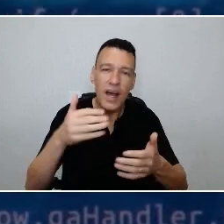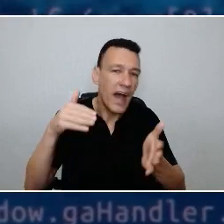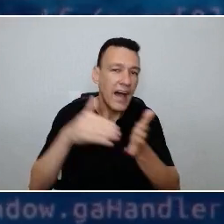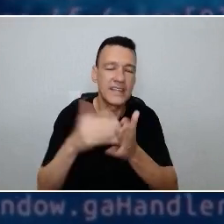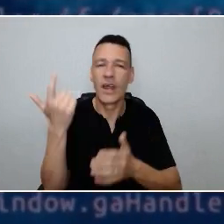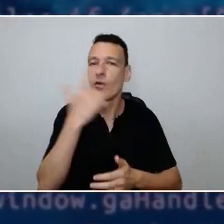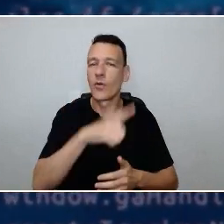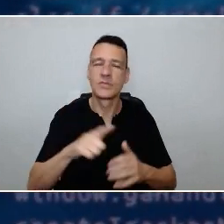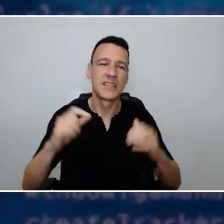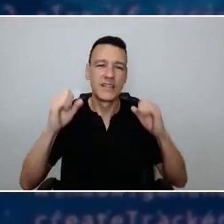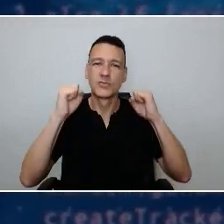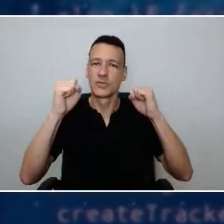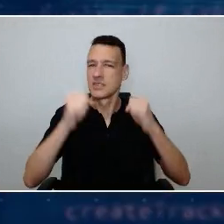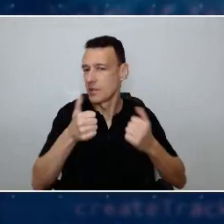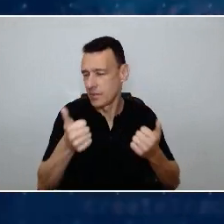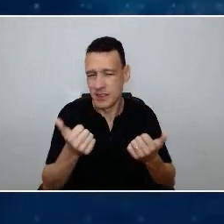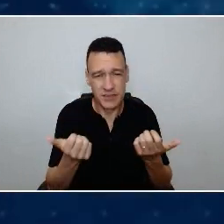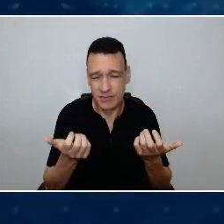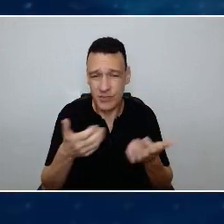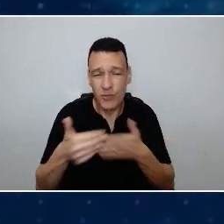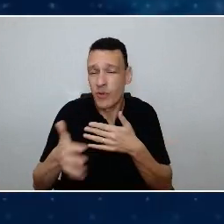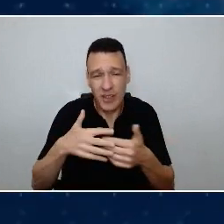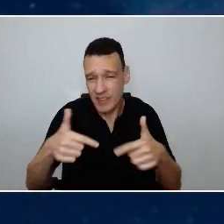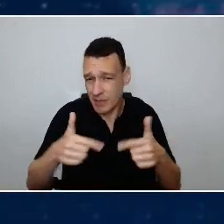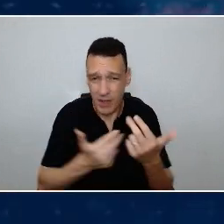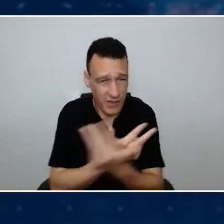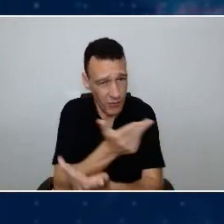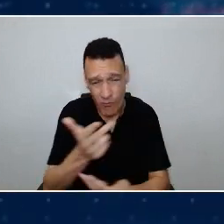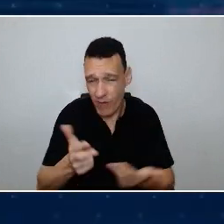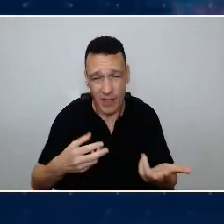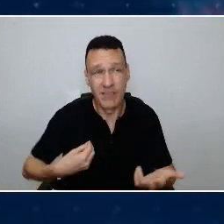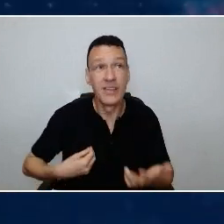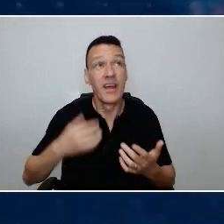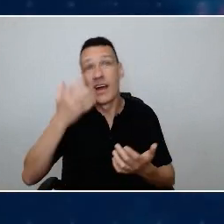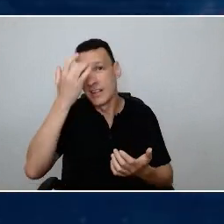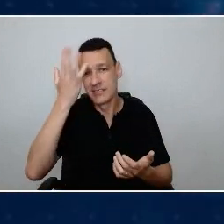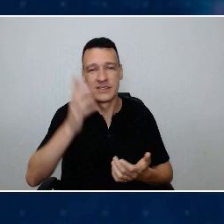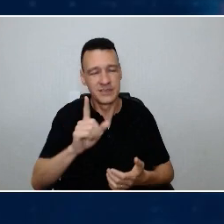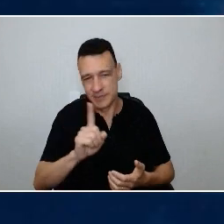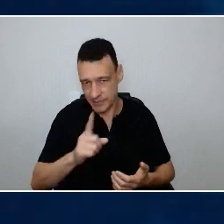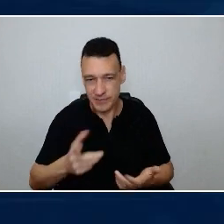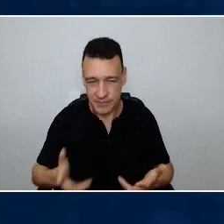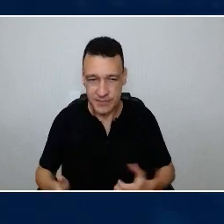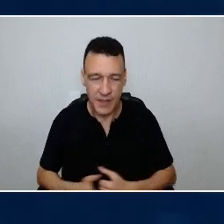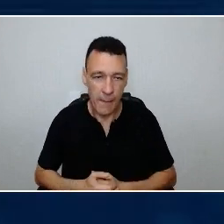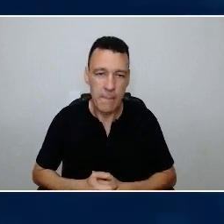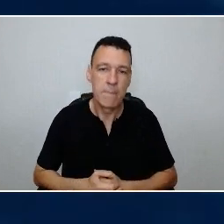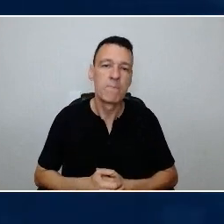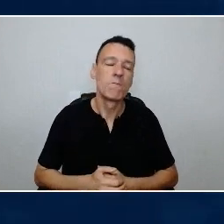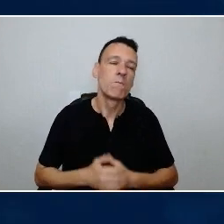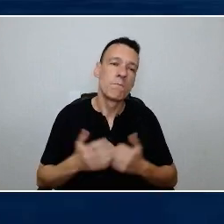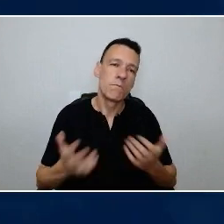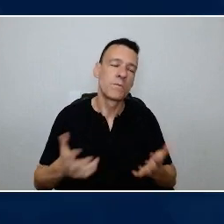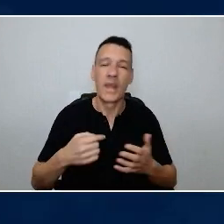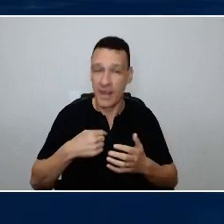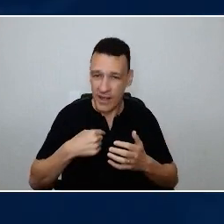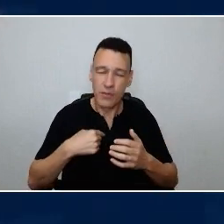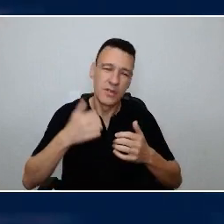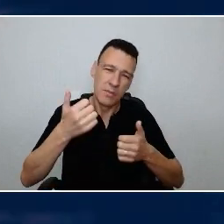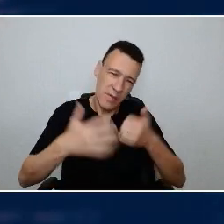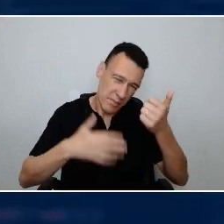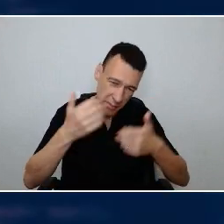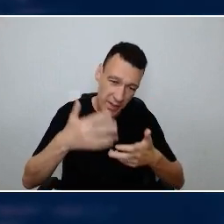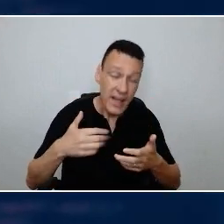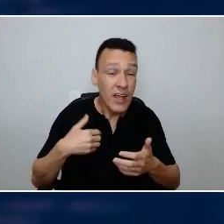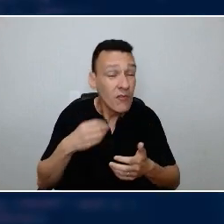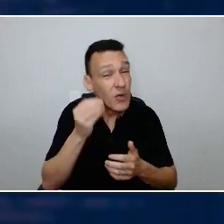qualquer carreira né nada de vida fácil durante a apresentação eu vou fazendo aqui a apresentação e v anotando as perguntas eu vou tentar deixar um tempinho no final pras